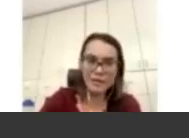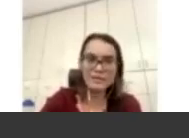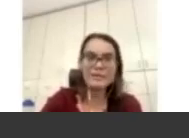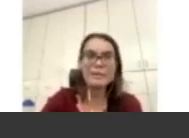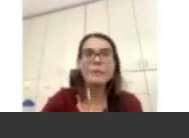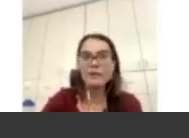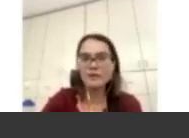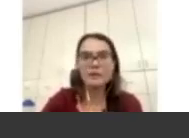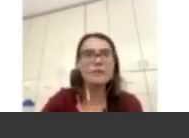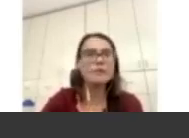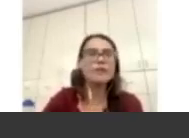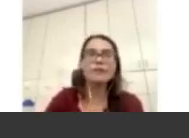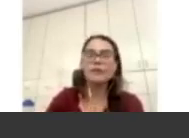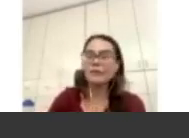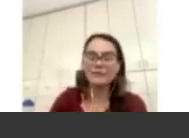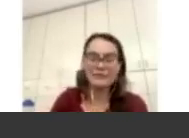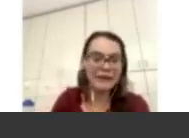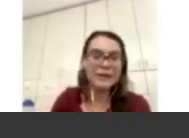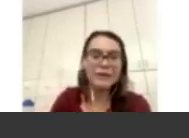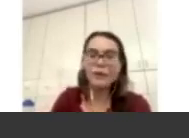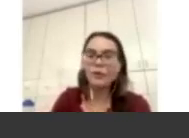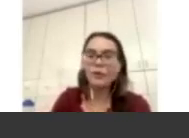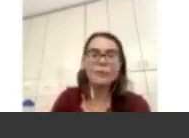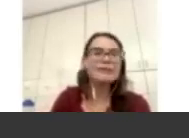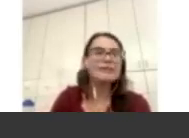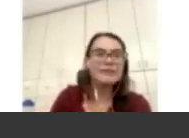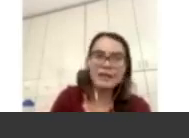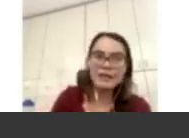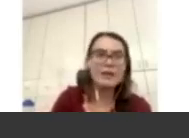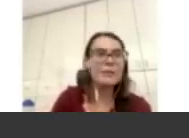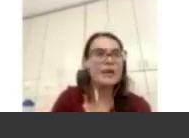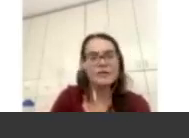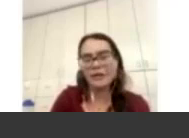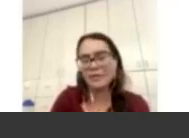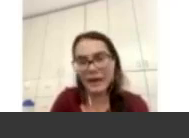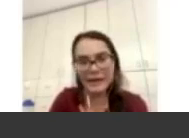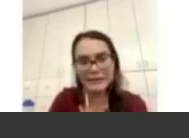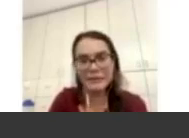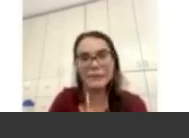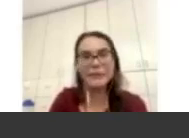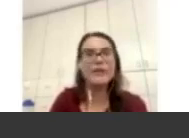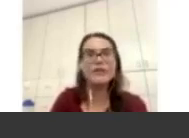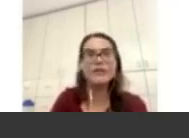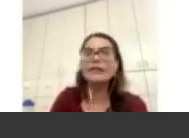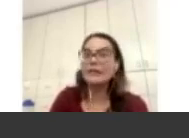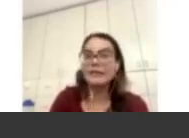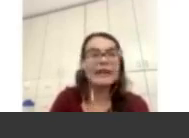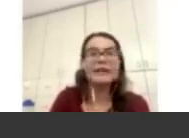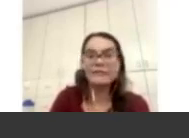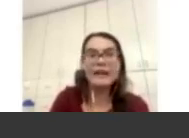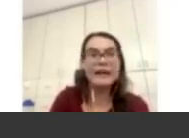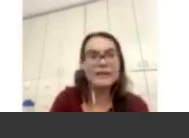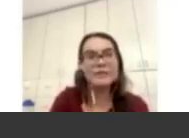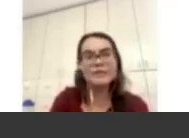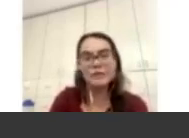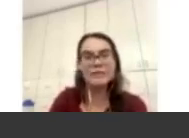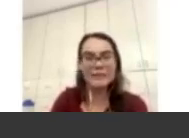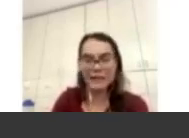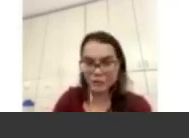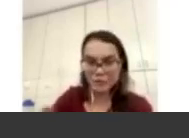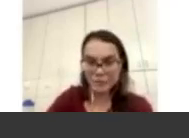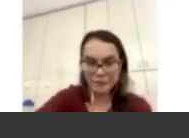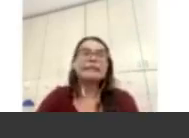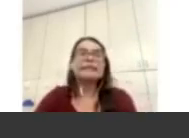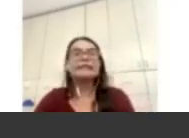algumas outras páginas, que são páginas que vão te orientar como prescrever racionalmente, encaminhar adequadamente e reavaliar, inclusive,